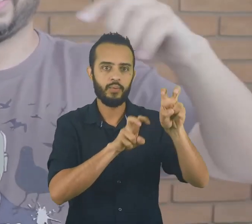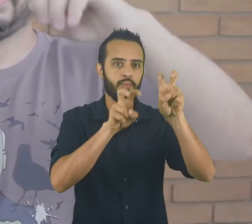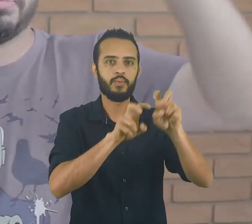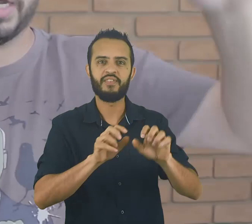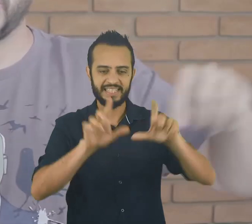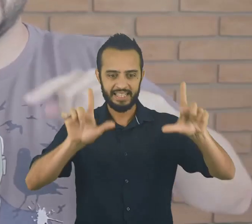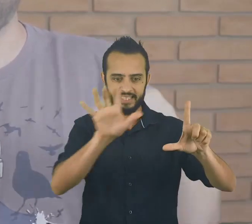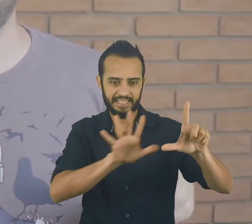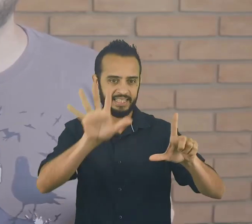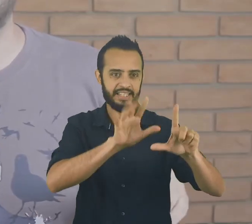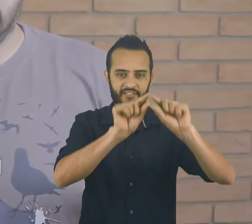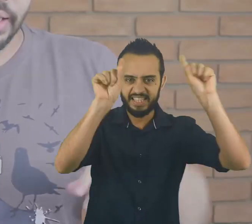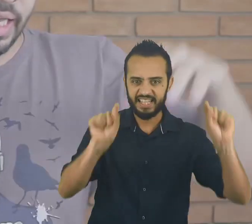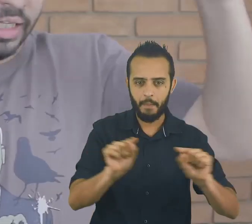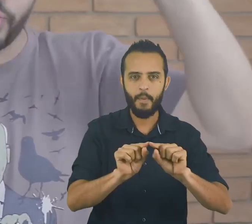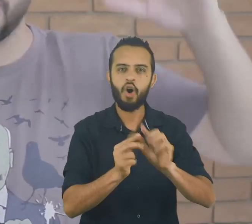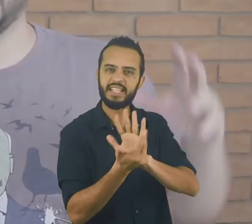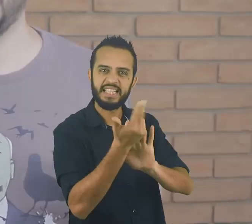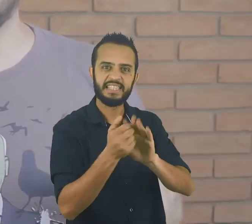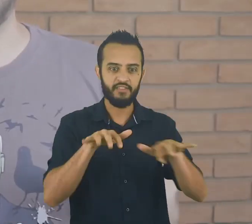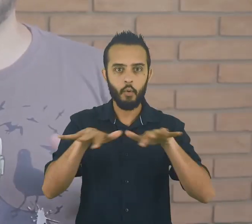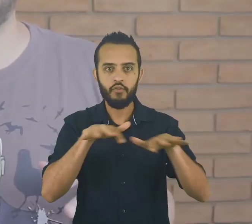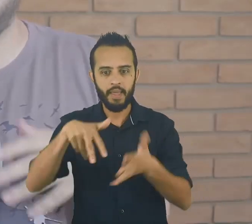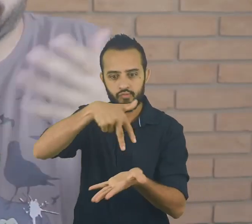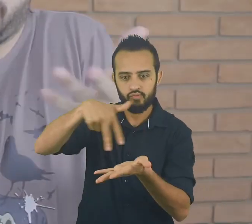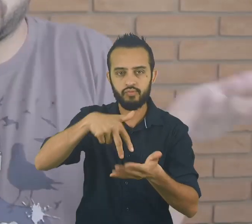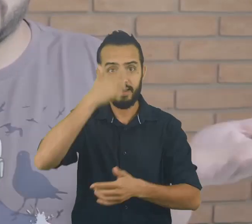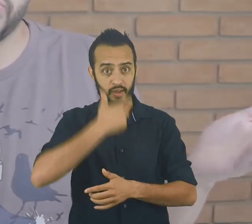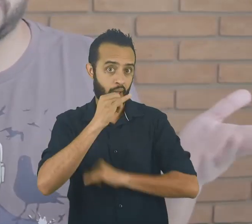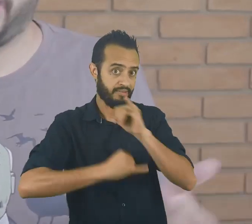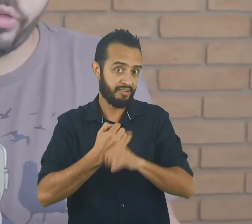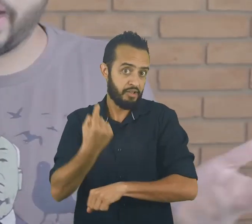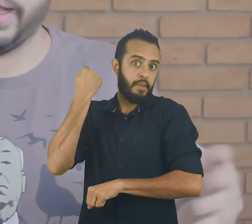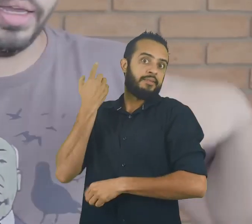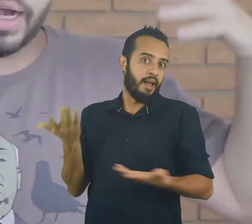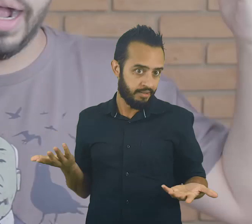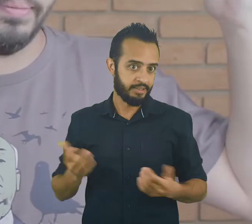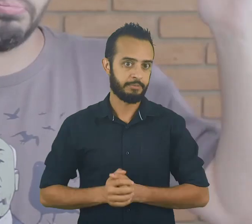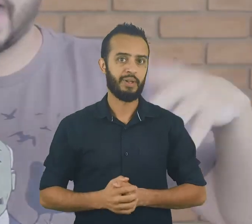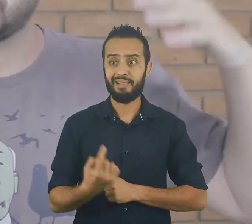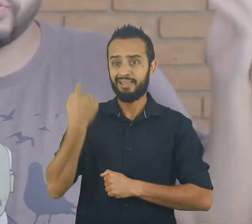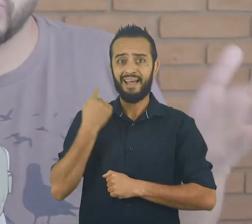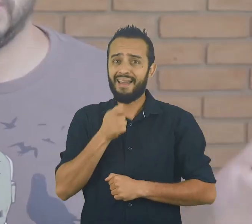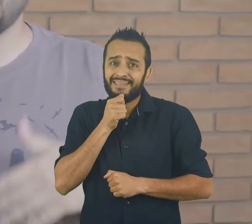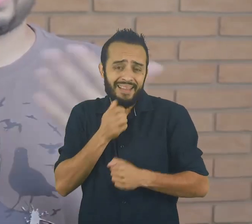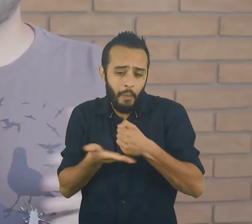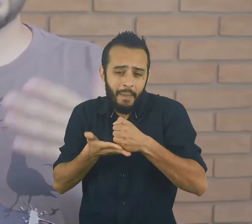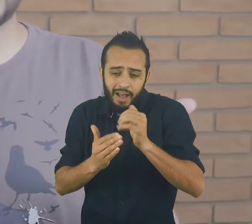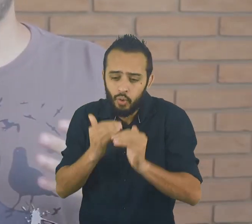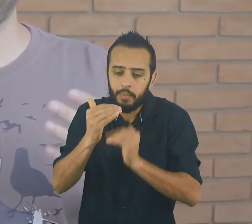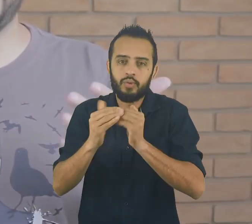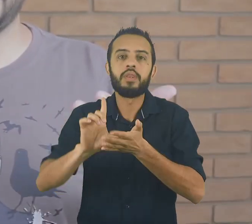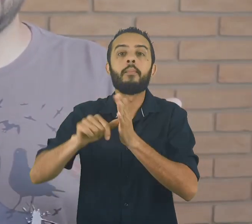tem uma tabela cheia de borda, que tem GIF animado piscando. Então a internet era isso. É o que eu falei, ali era mato e fundo cinza. O